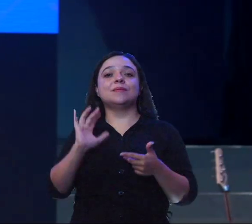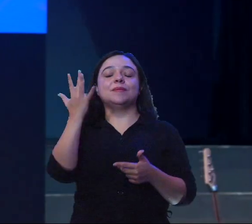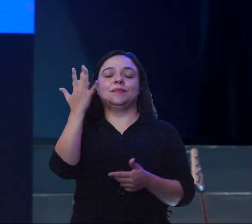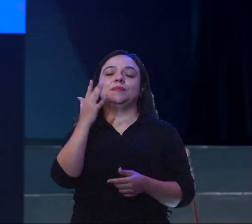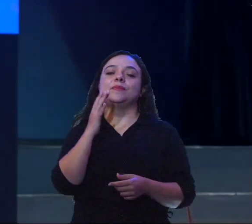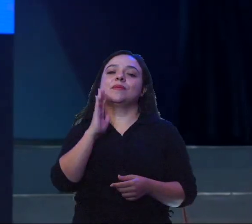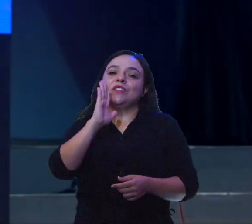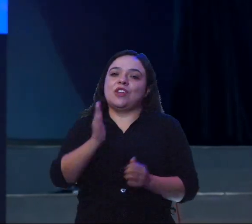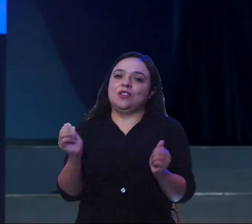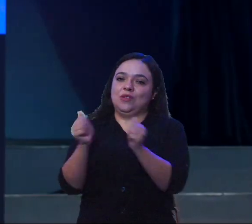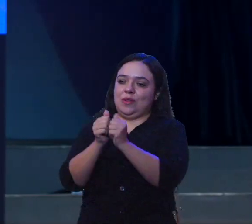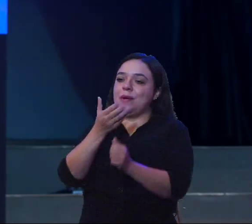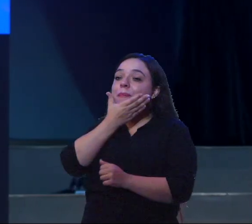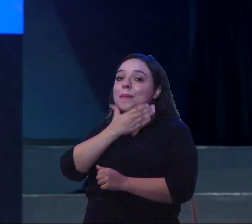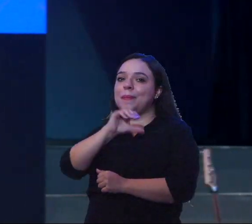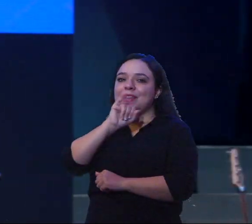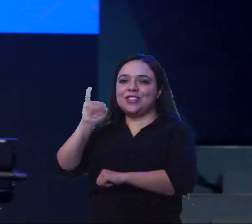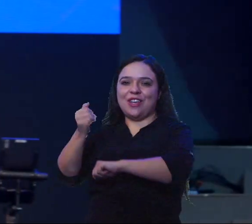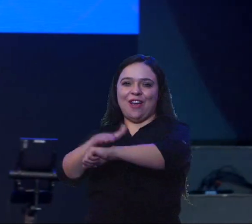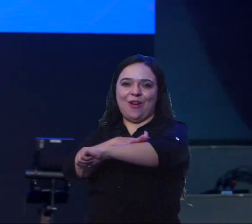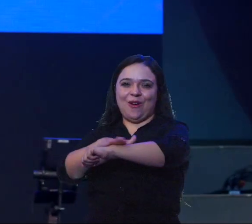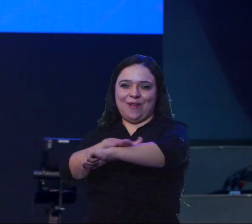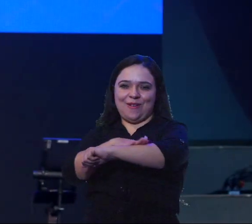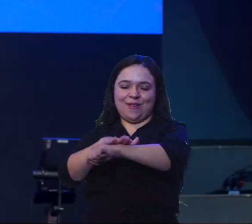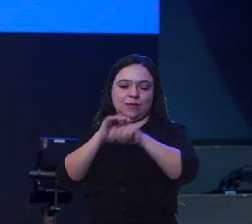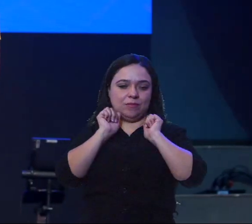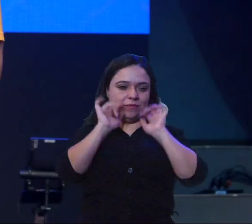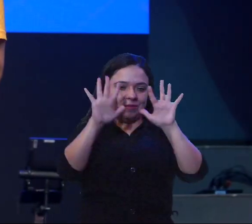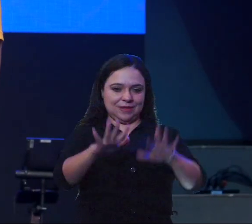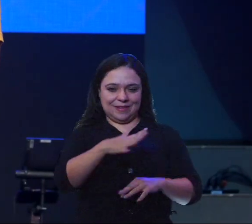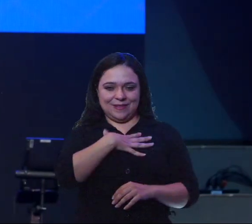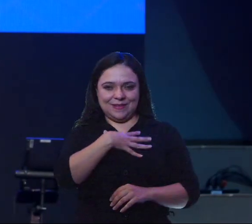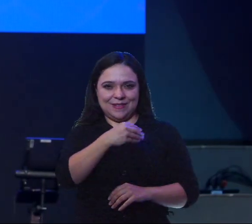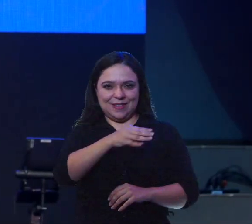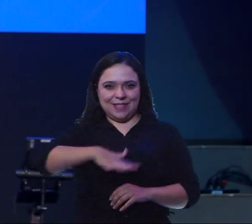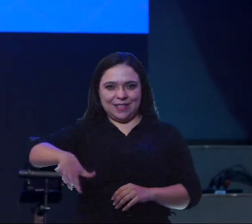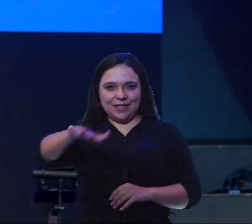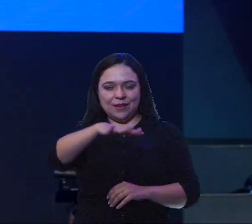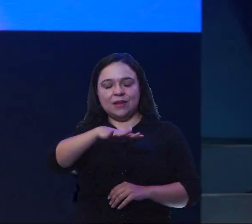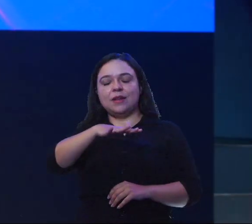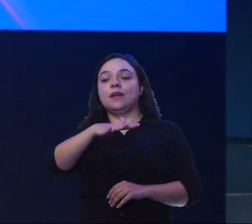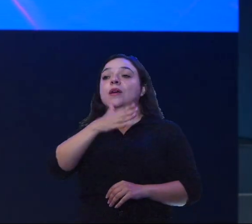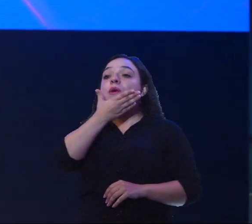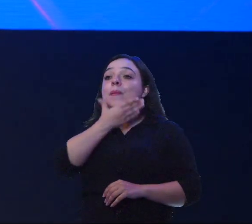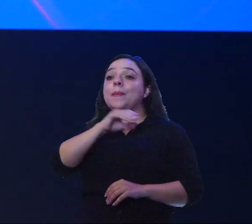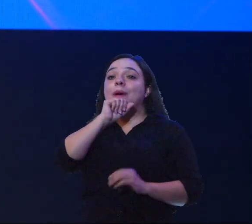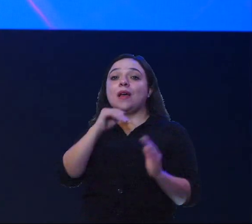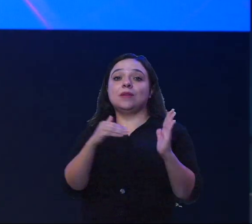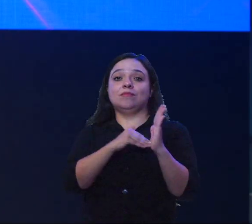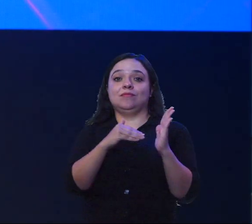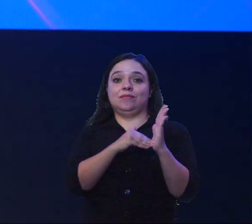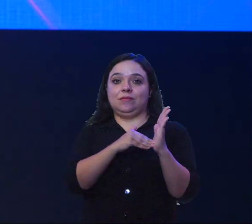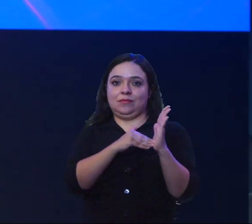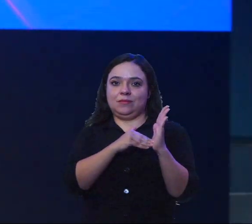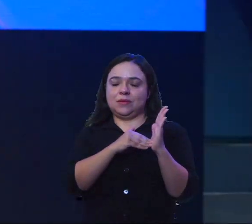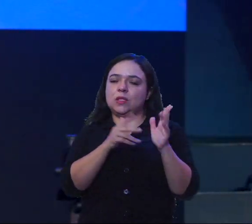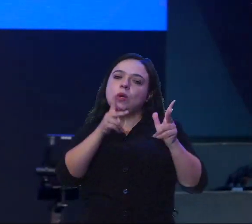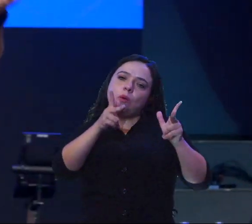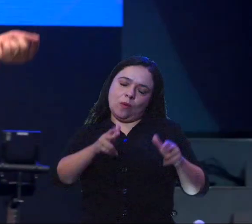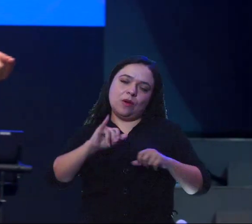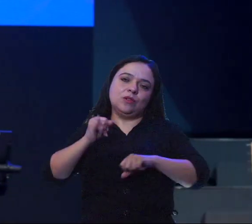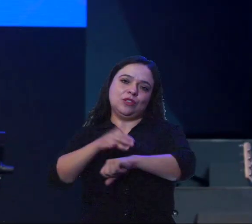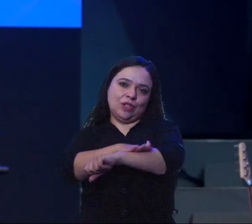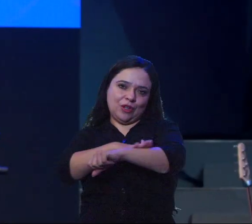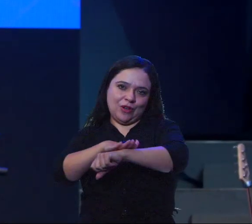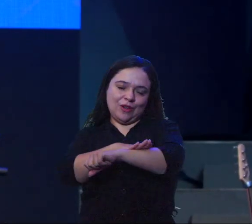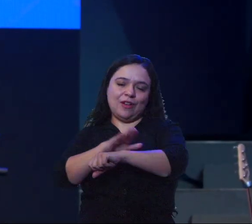o seu pai, e o seu pai Jacó vai abençoar os seus filhos, e o seu pai vai abençoar o mais novo, da mesma maneira como aconteceu com ele junto